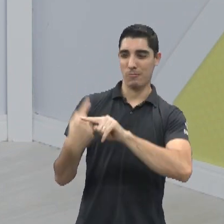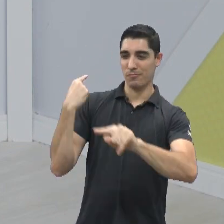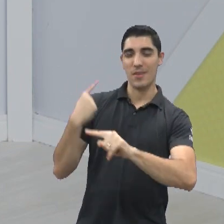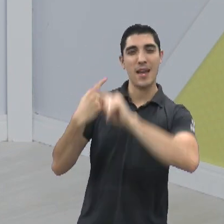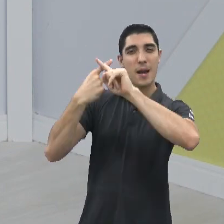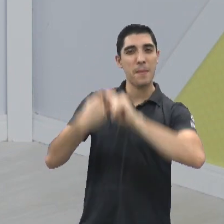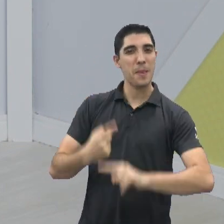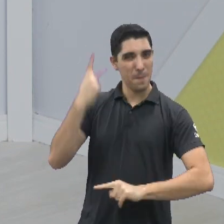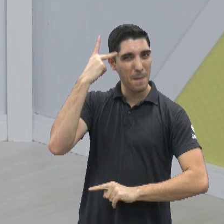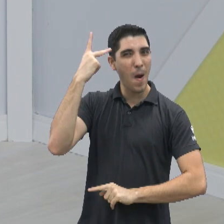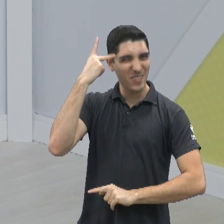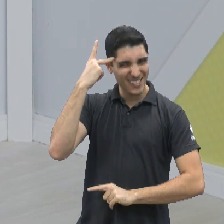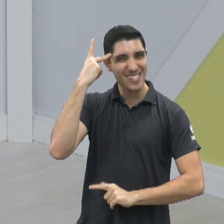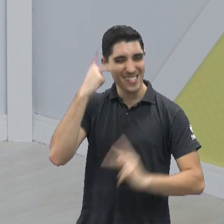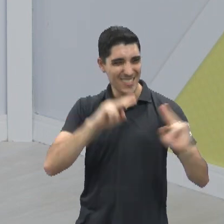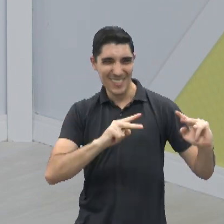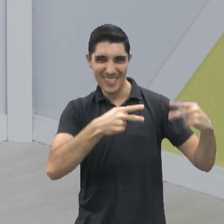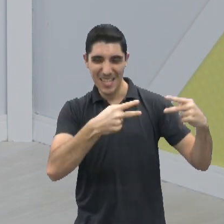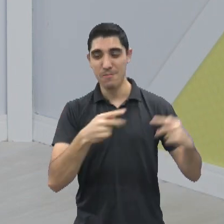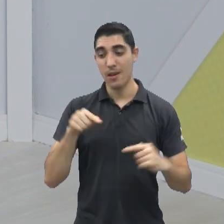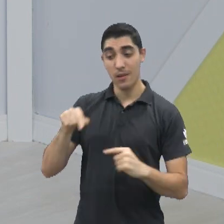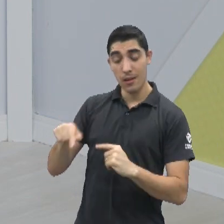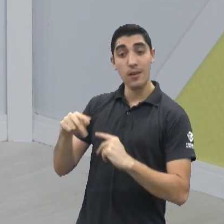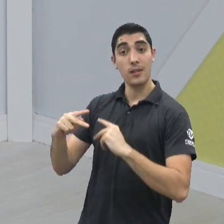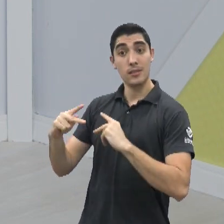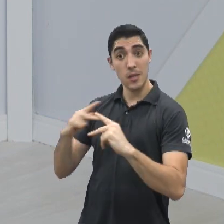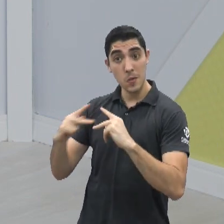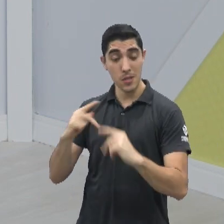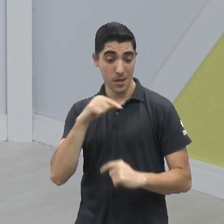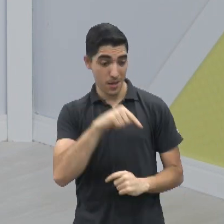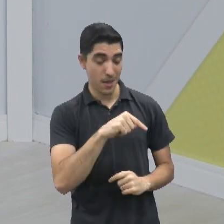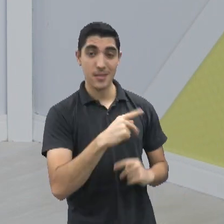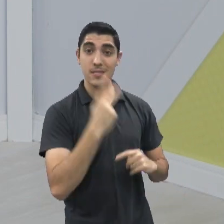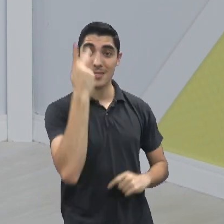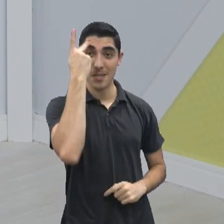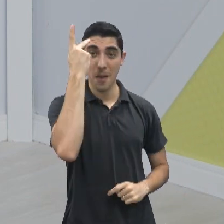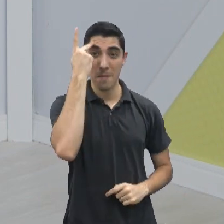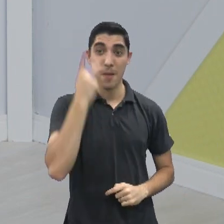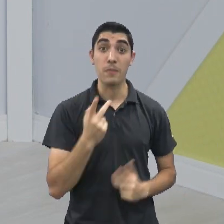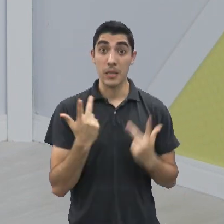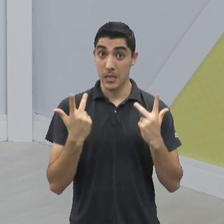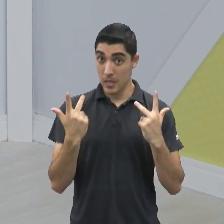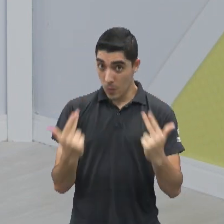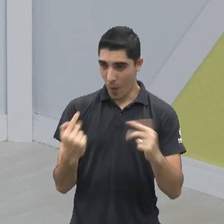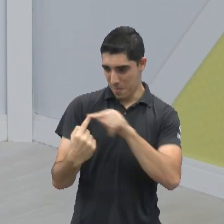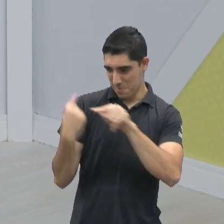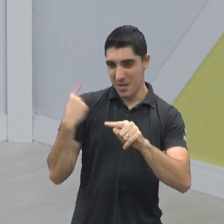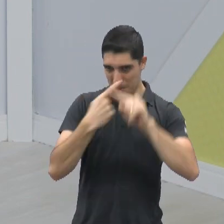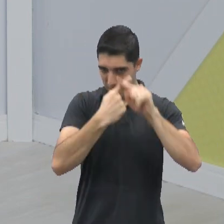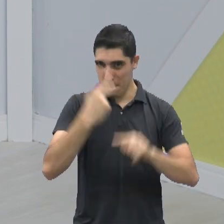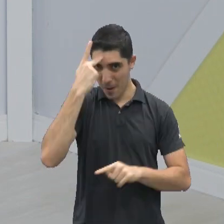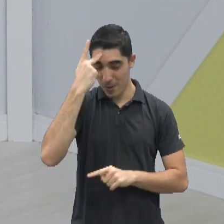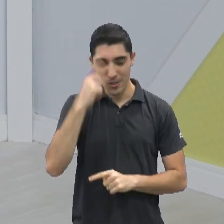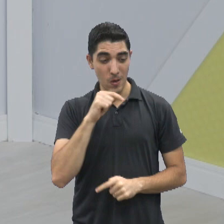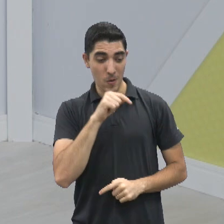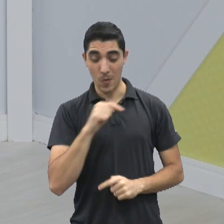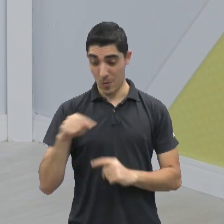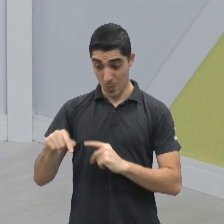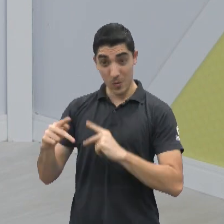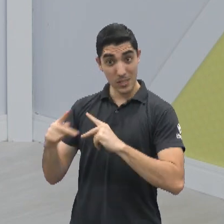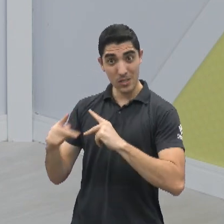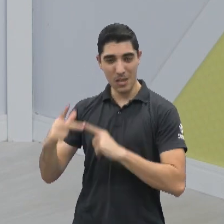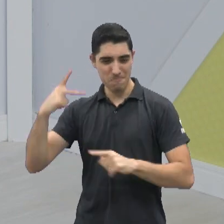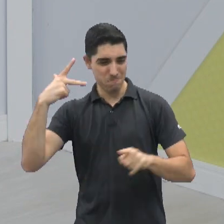entre São José e São Paulo. E assim como aconteceu no estadual, os torcedores joseenses saíram felizes da Arena